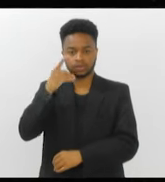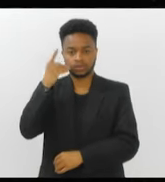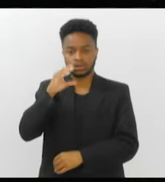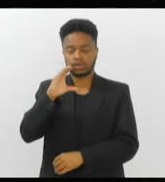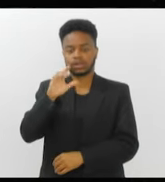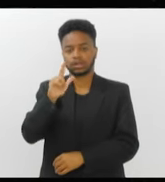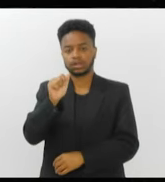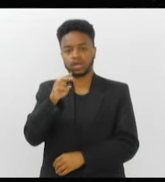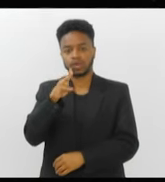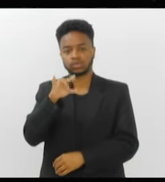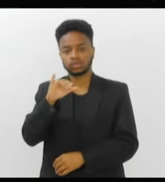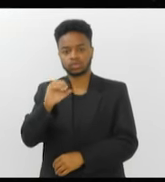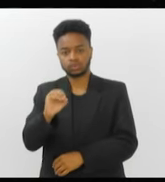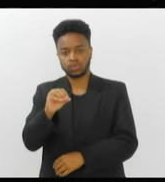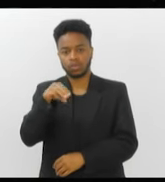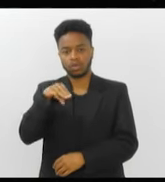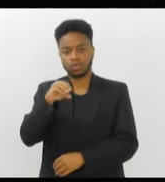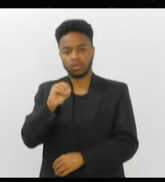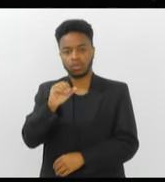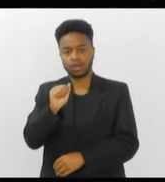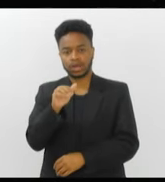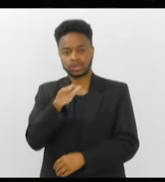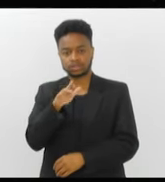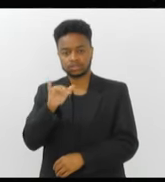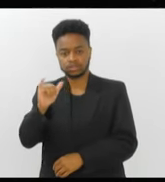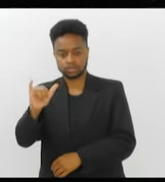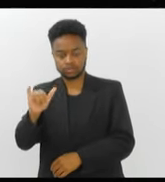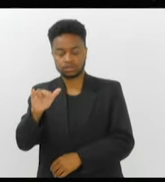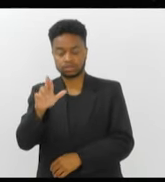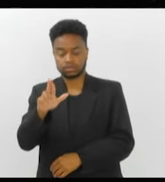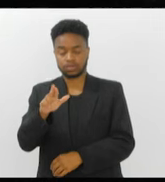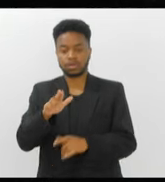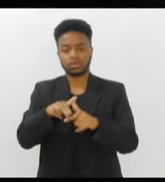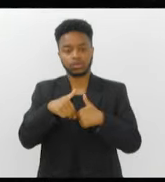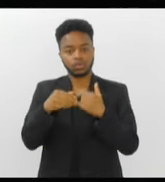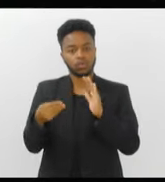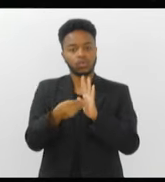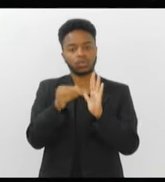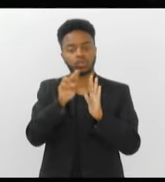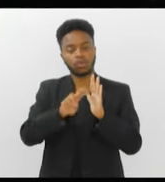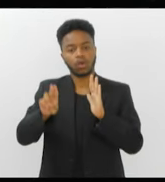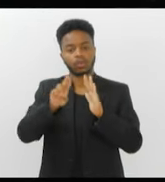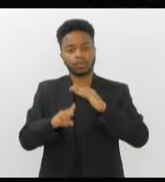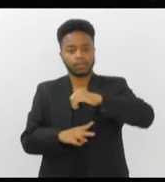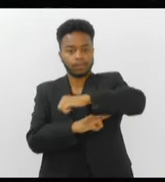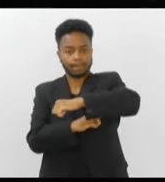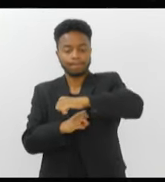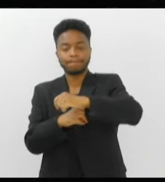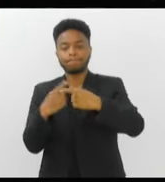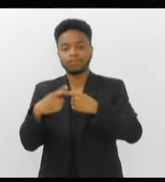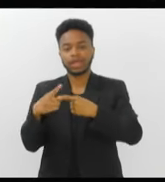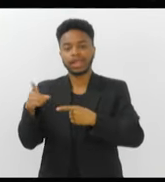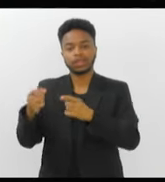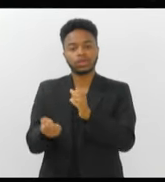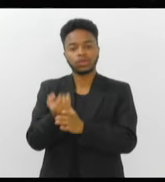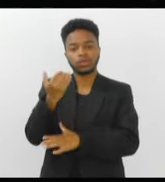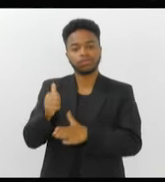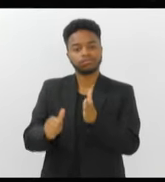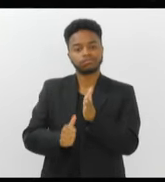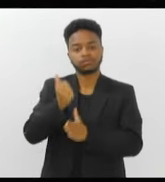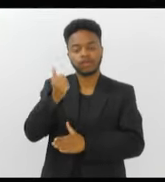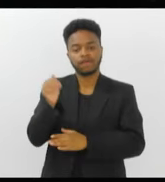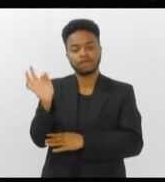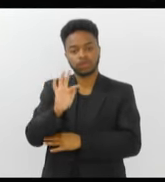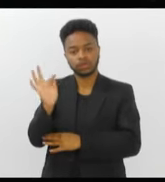Cláudio Moacir com esse nome dessa ponte. Cláudio, que levou a primeira faculdade de filosofia e letras da